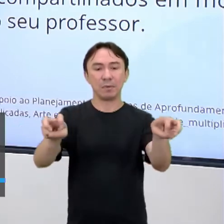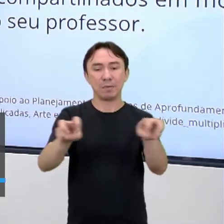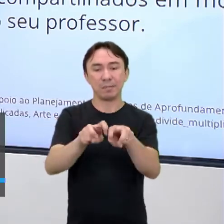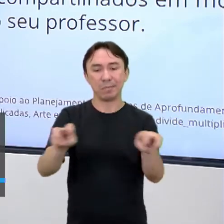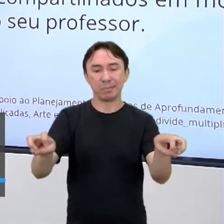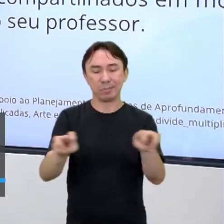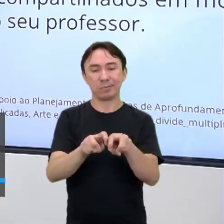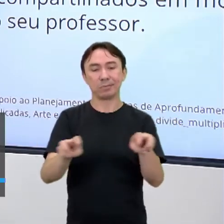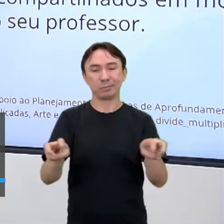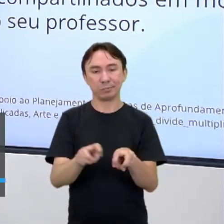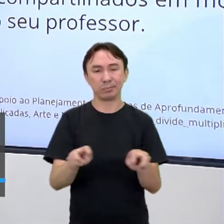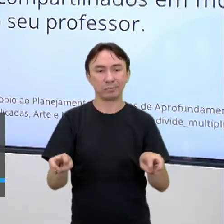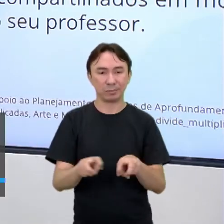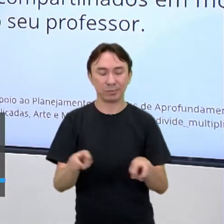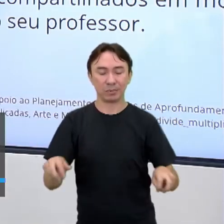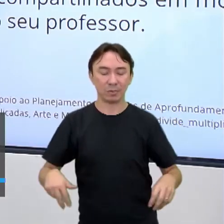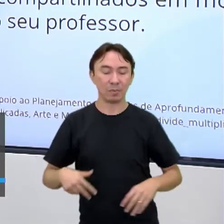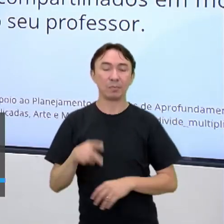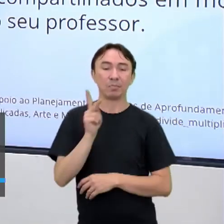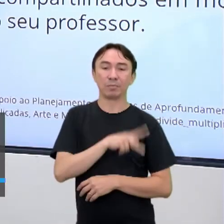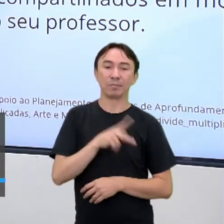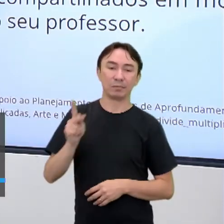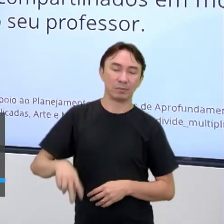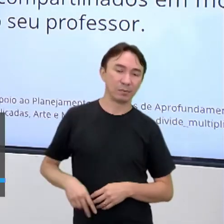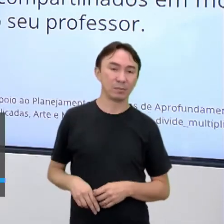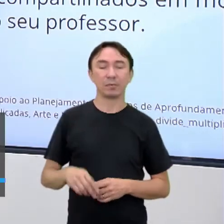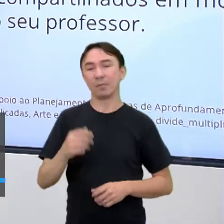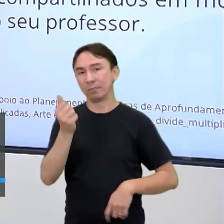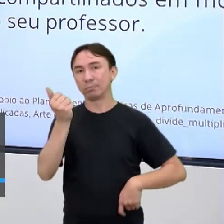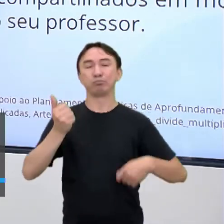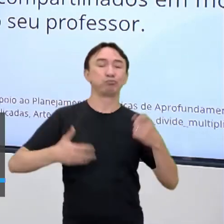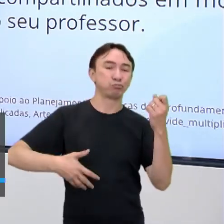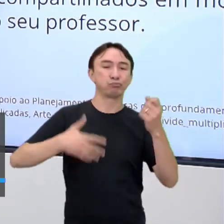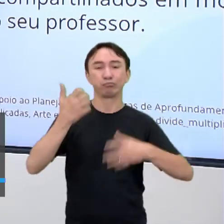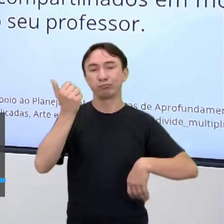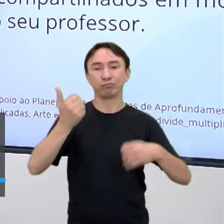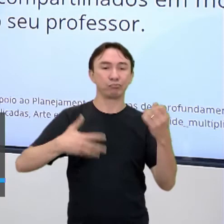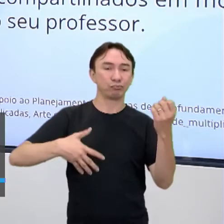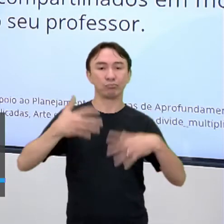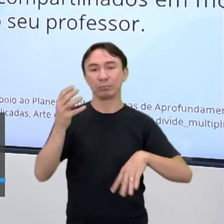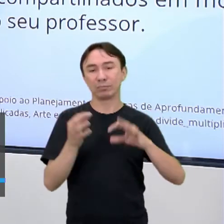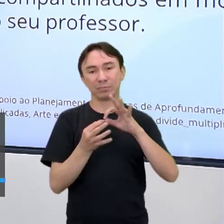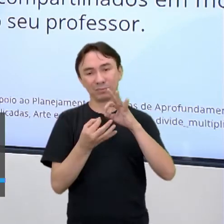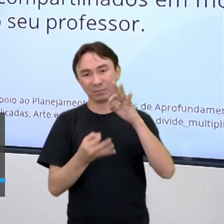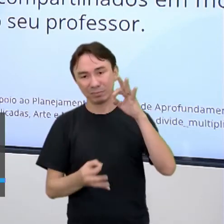carteira, todo mundo naquele modelinho tradicional, arcaico, né, de educação,